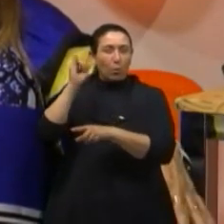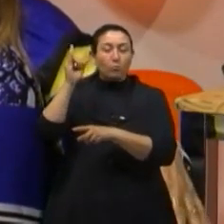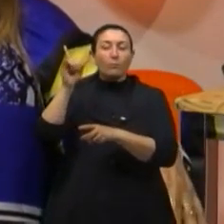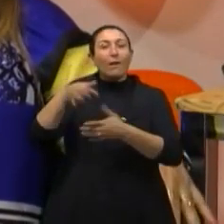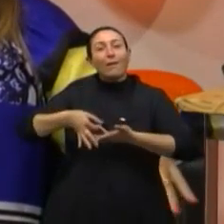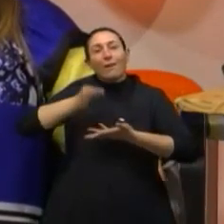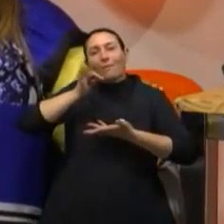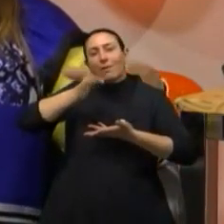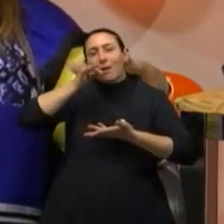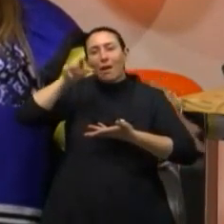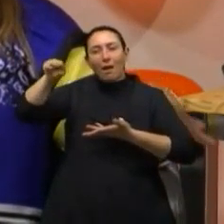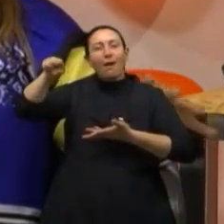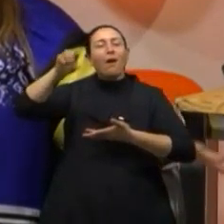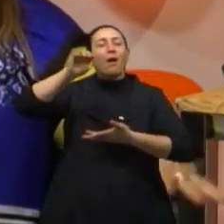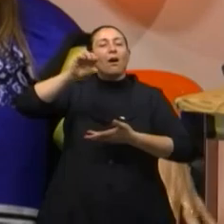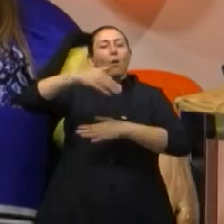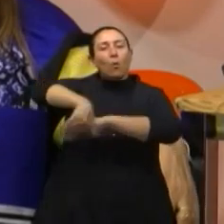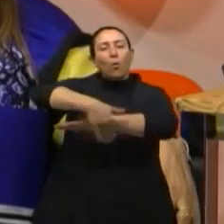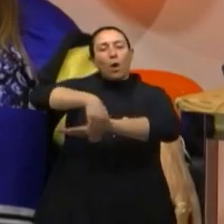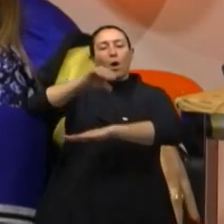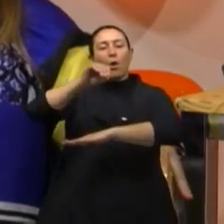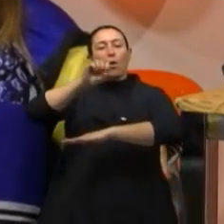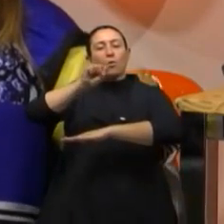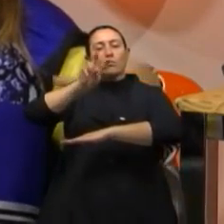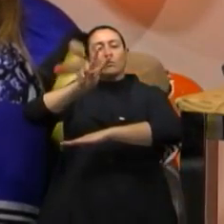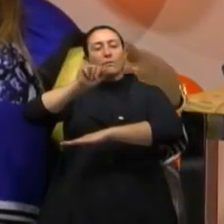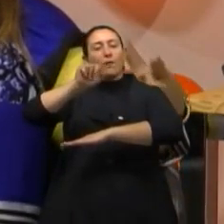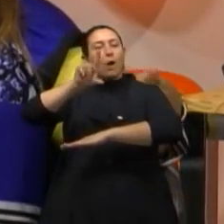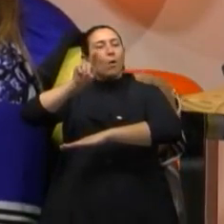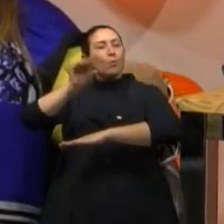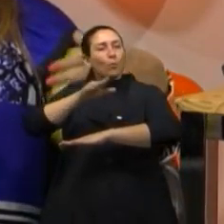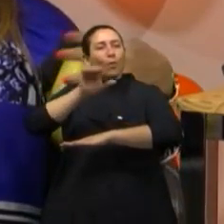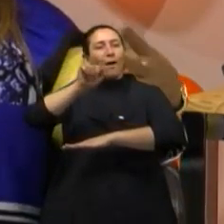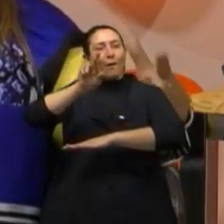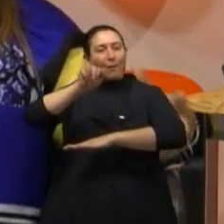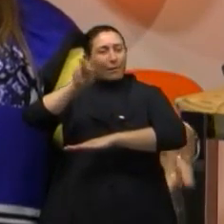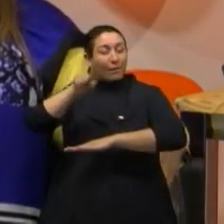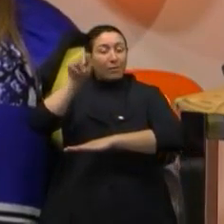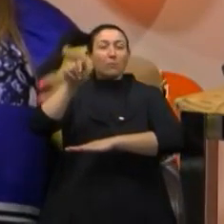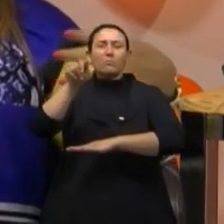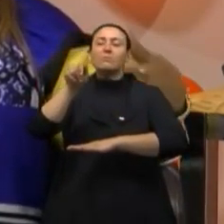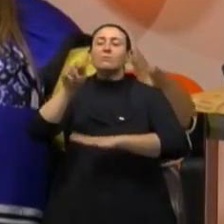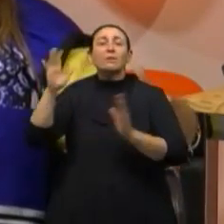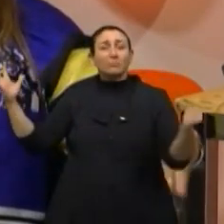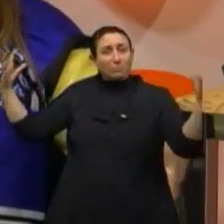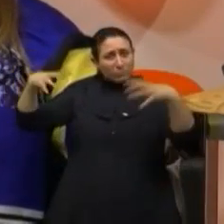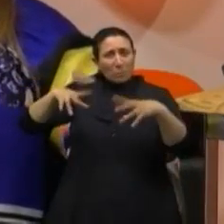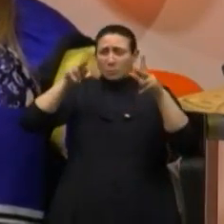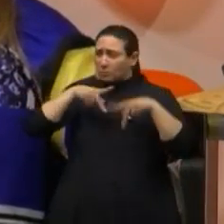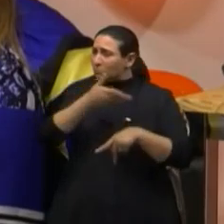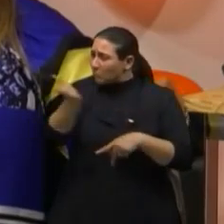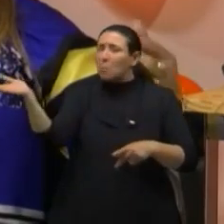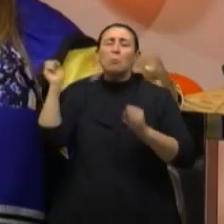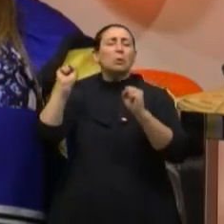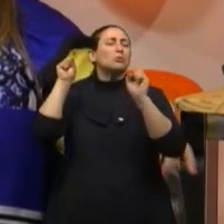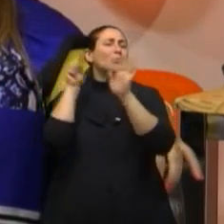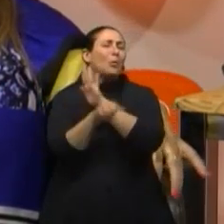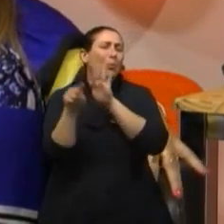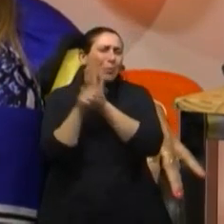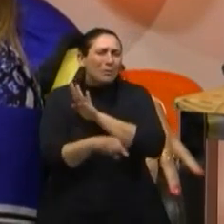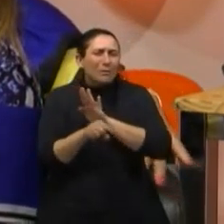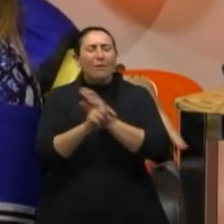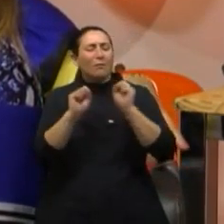ótimo eh fechado para esse encontro e ele tá ali ele vai perguntar vai ficar à vontade vai participar que é o que